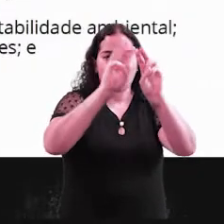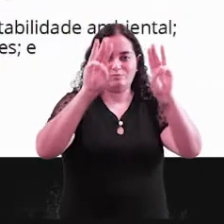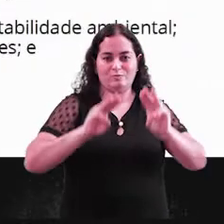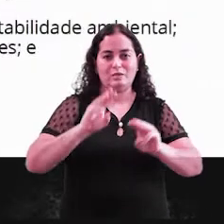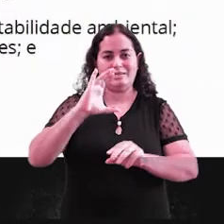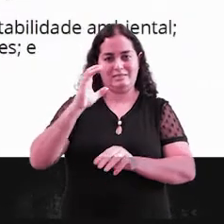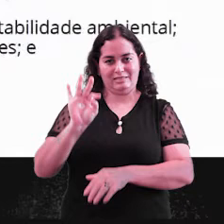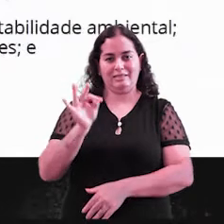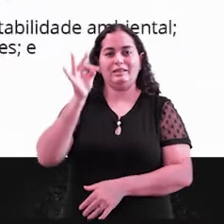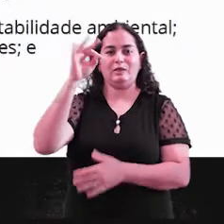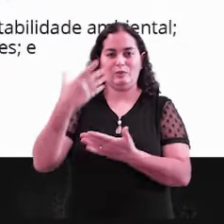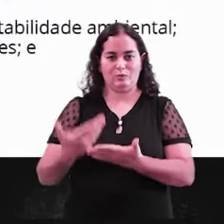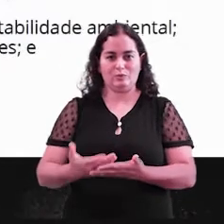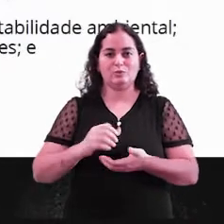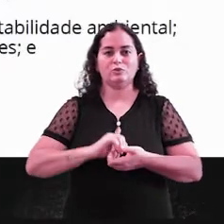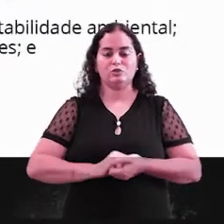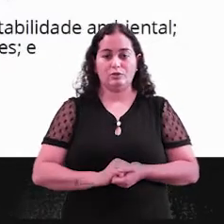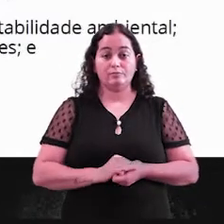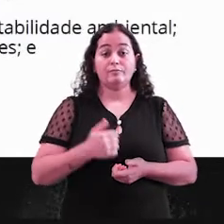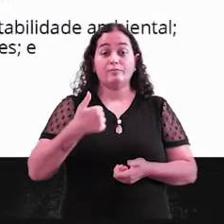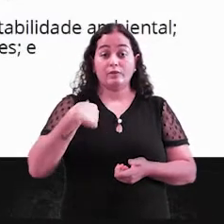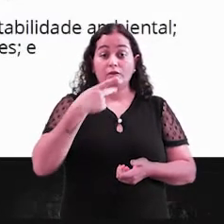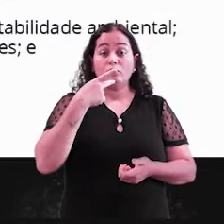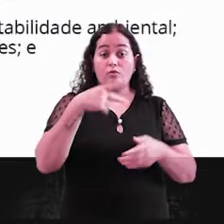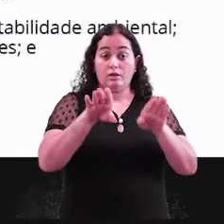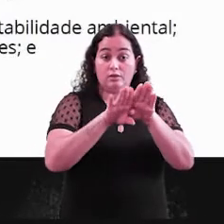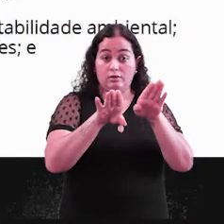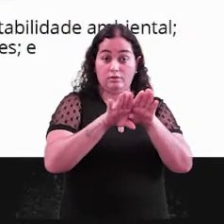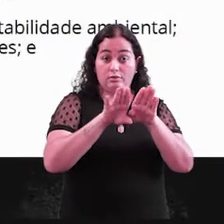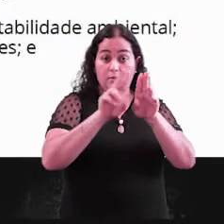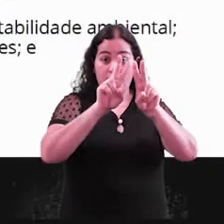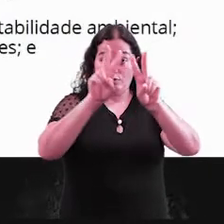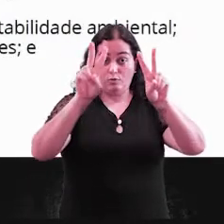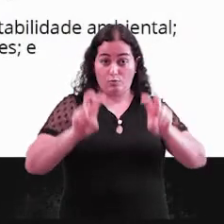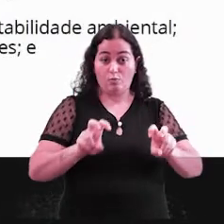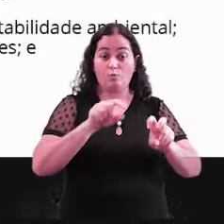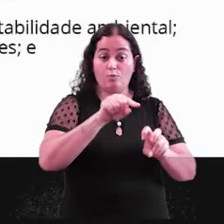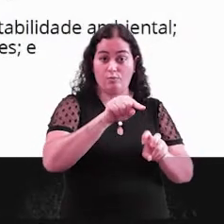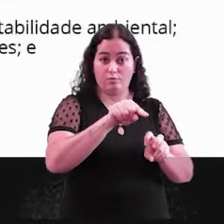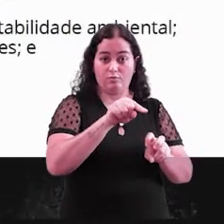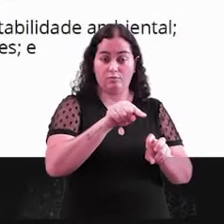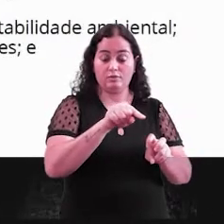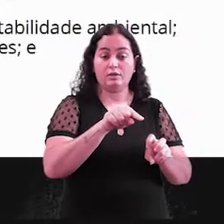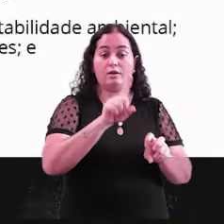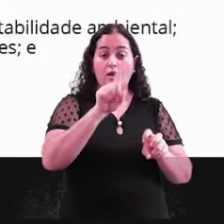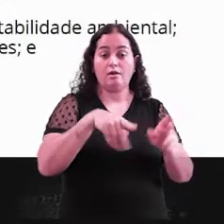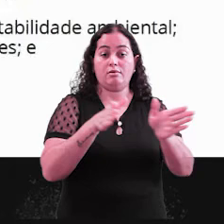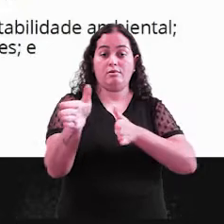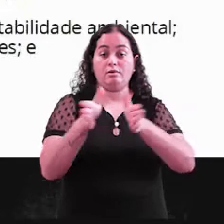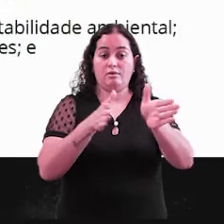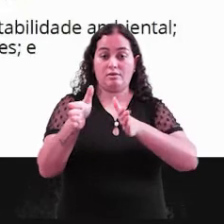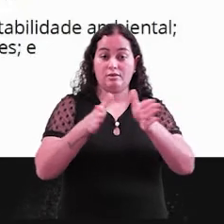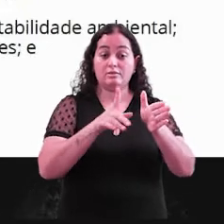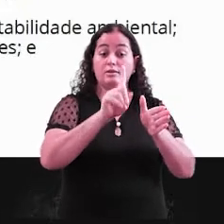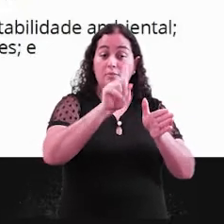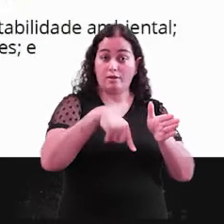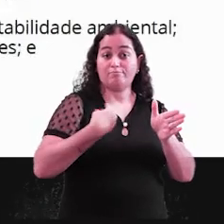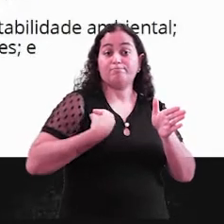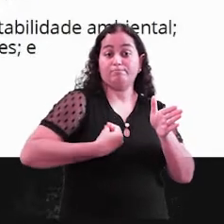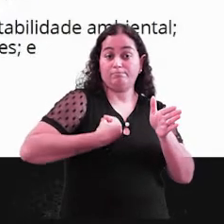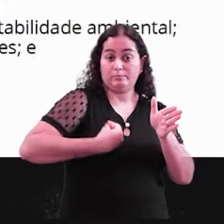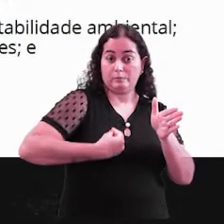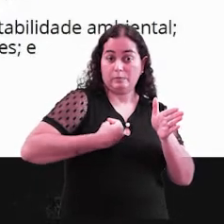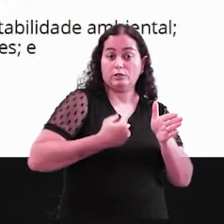de ciências e tecnologia, e eu destaquei também como tema transversal, a acessibilidade faz